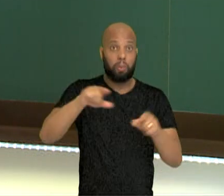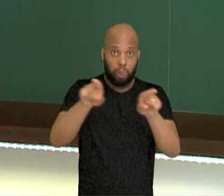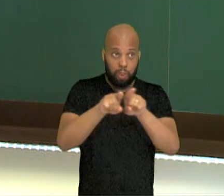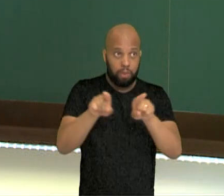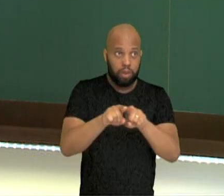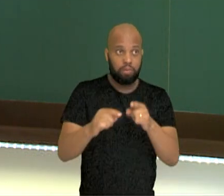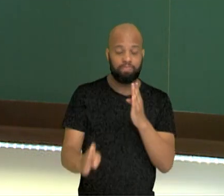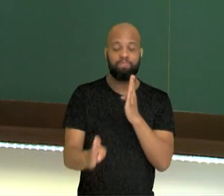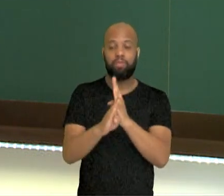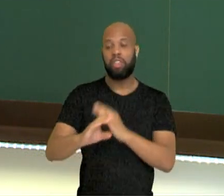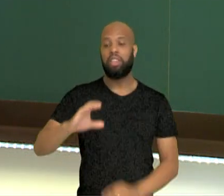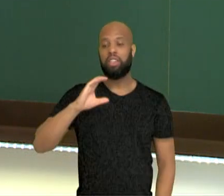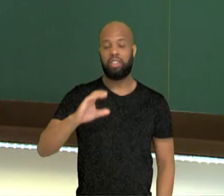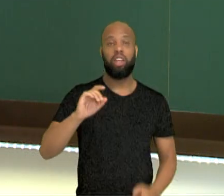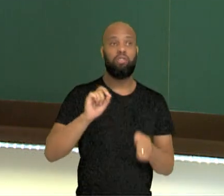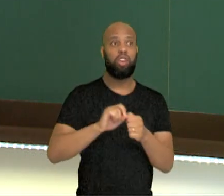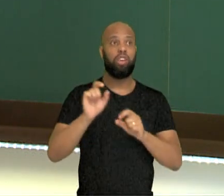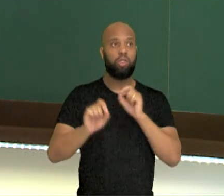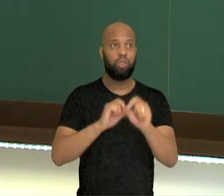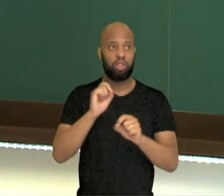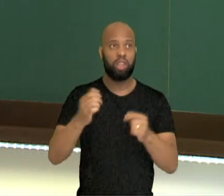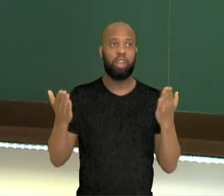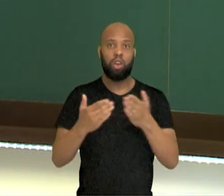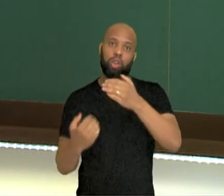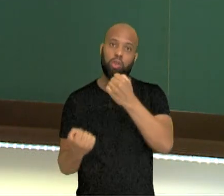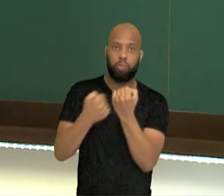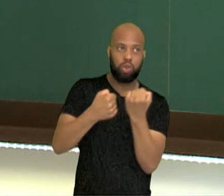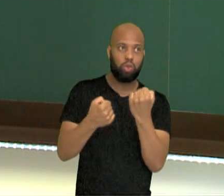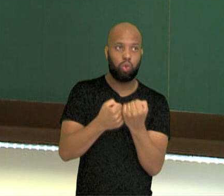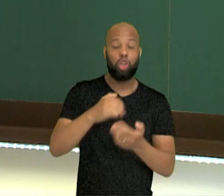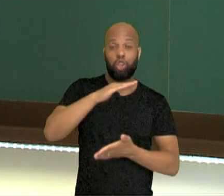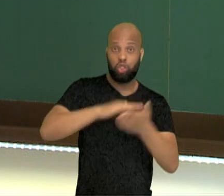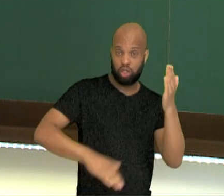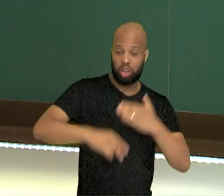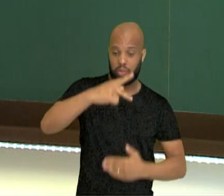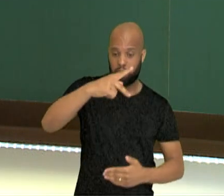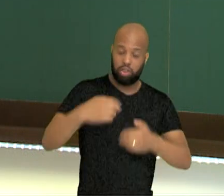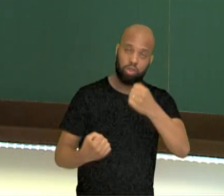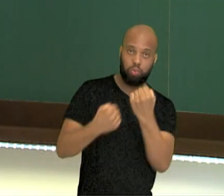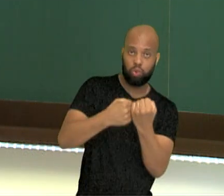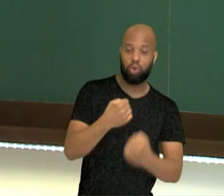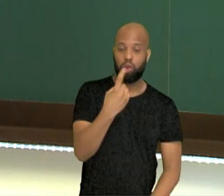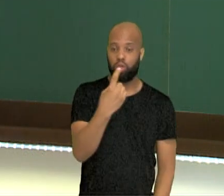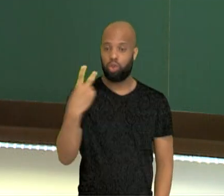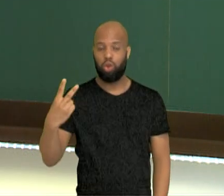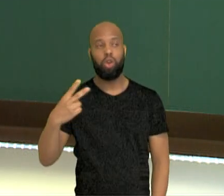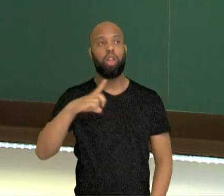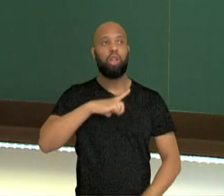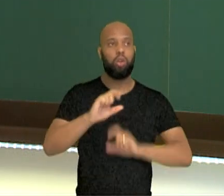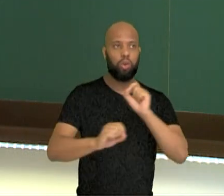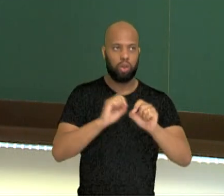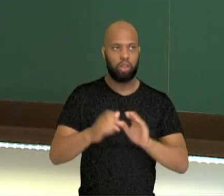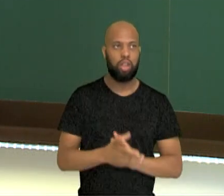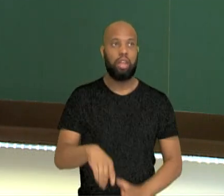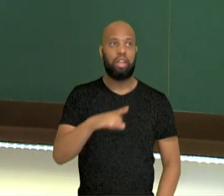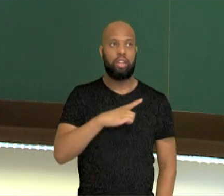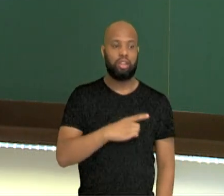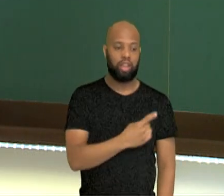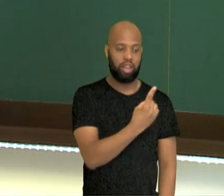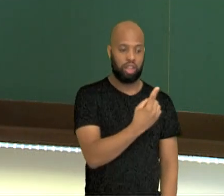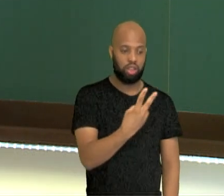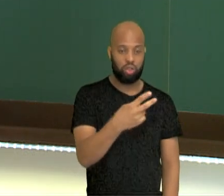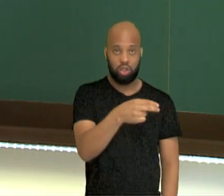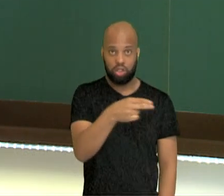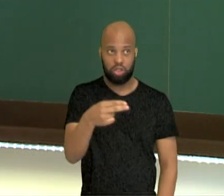caso, descobrir quem é o C. Fazendo aqui a substituição de 12 no lugar do P, eu terei o quê? 12